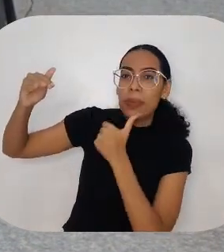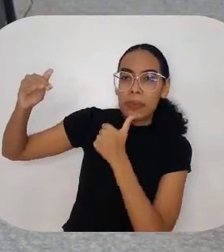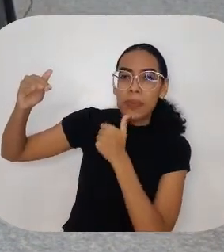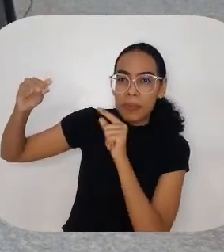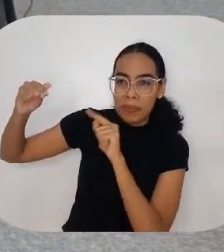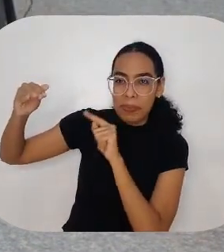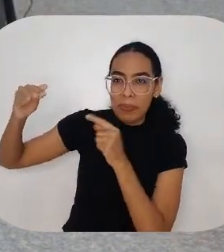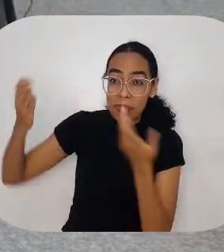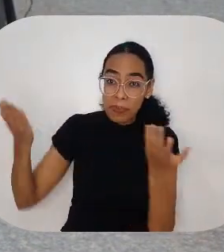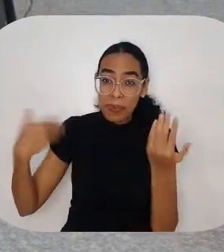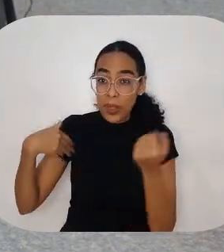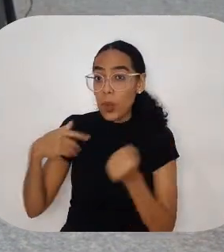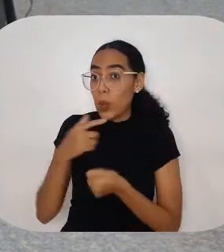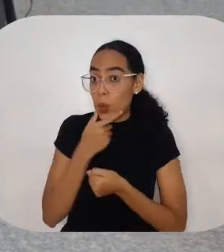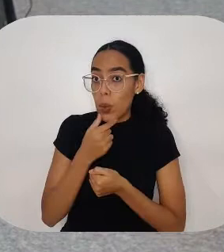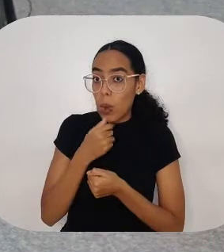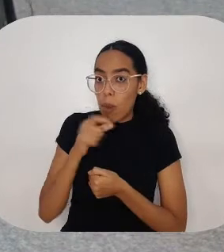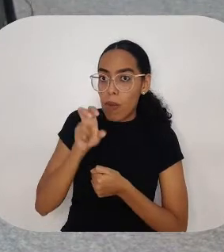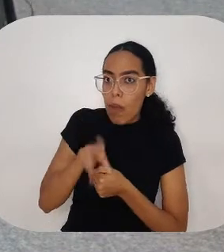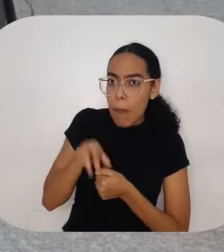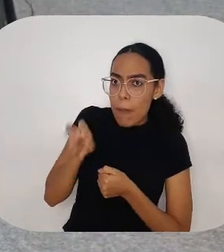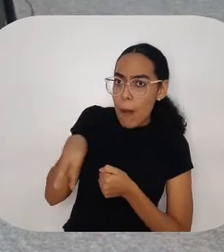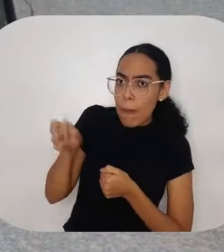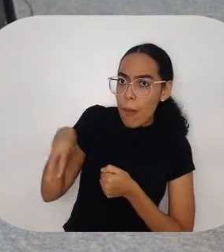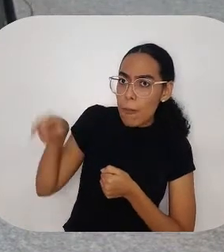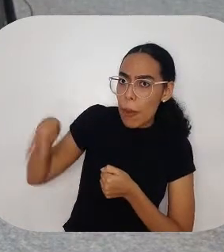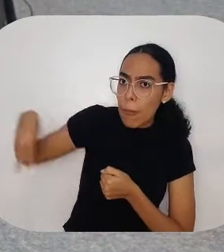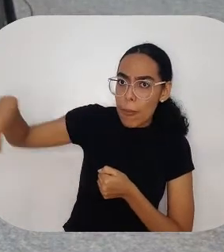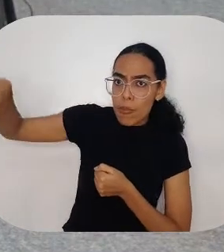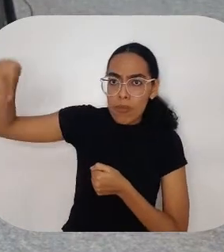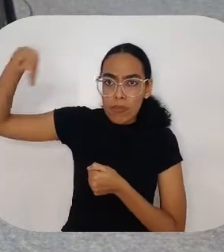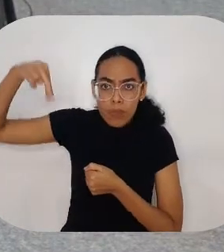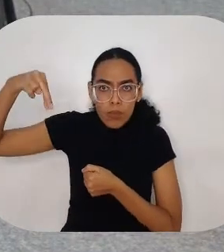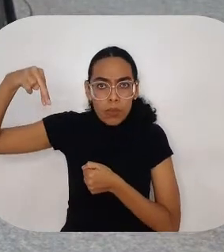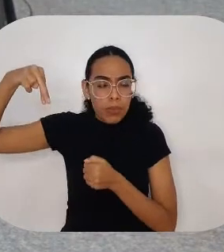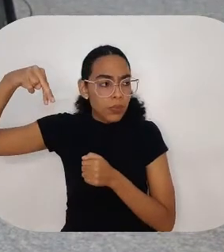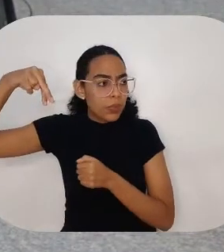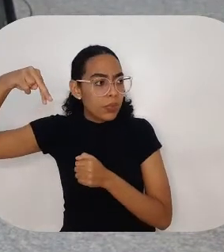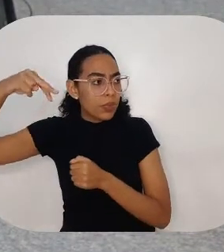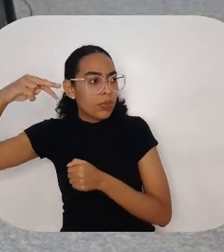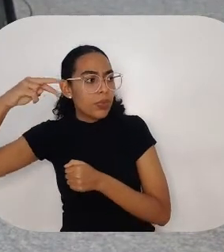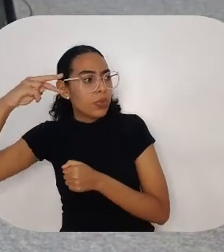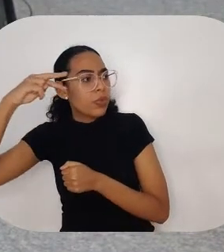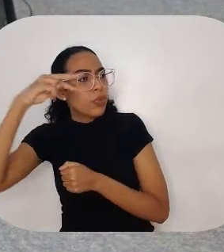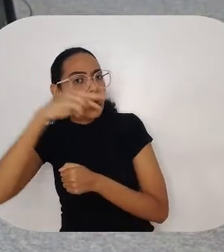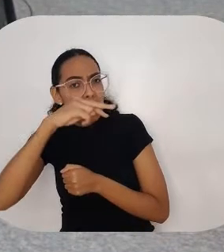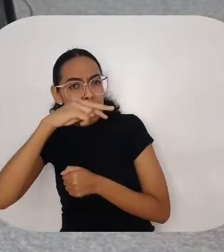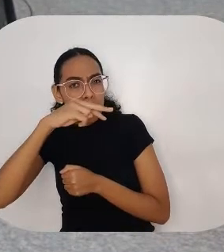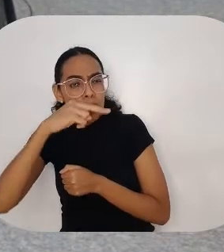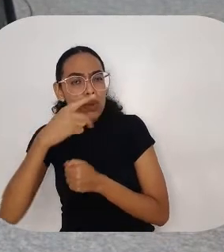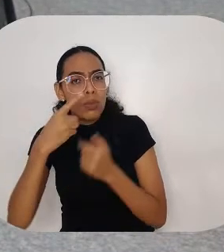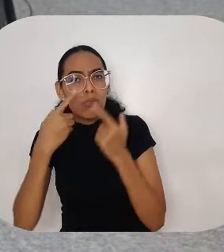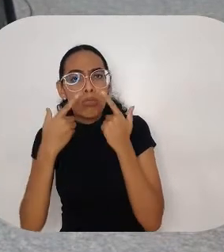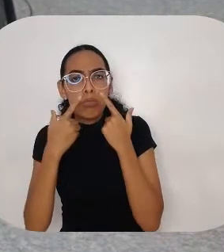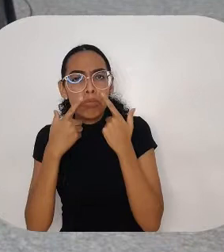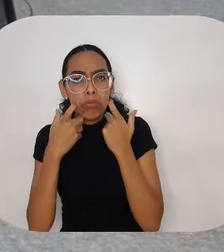sertão. Subiu a serra e lá no topinho da serra, ele começou